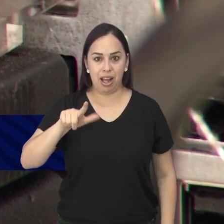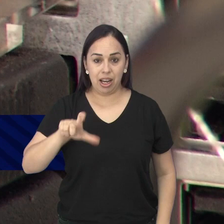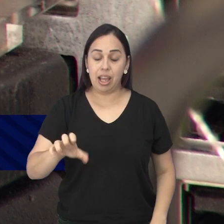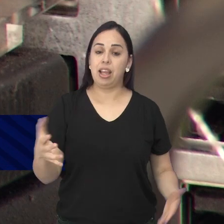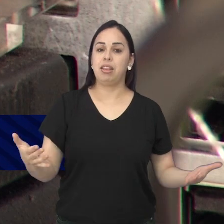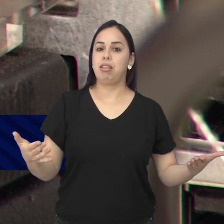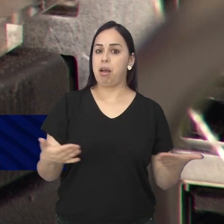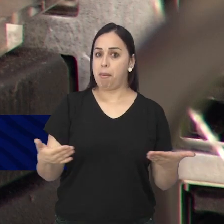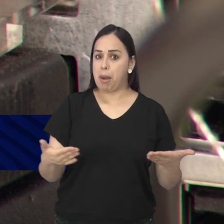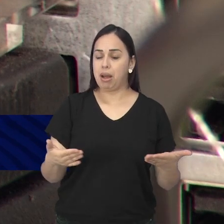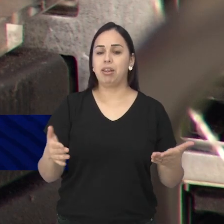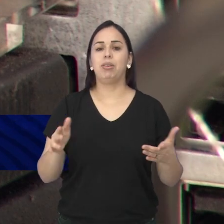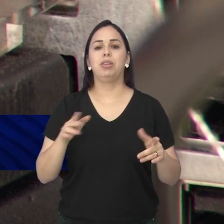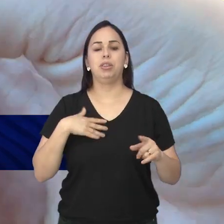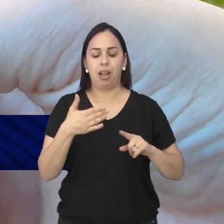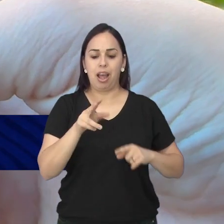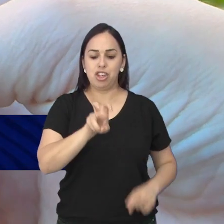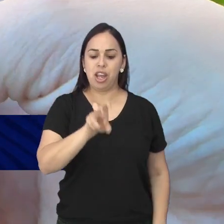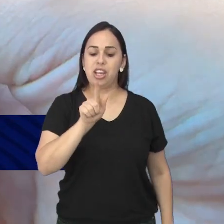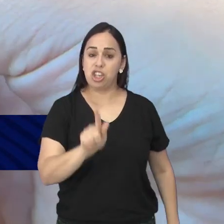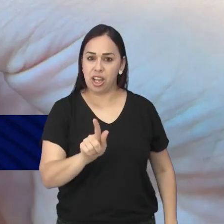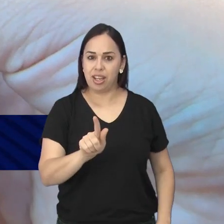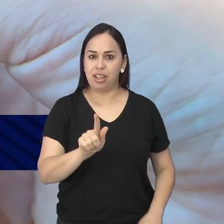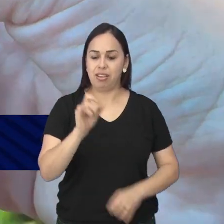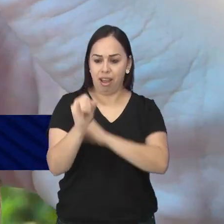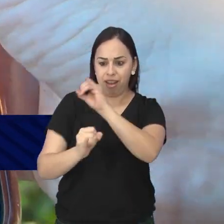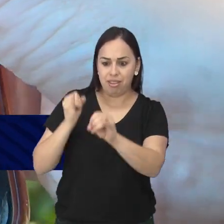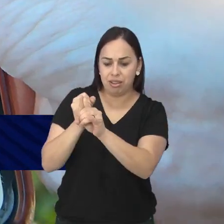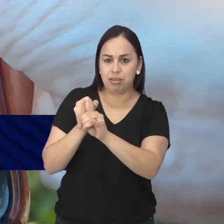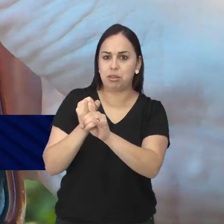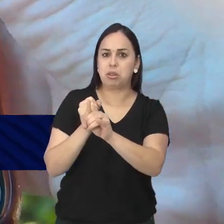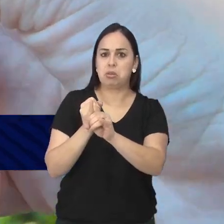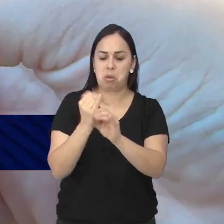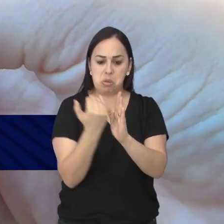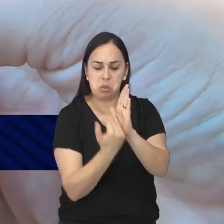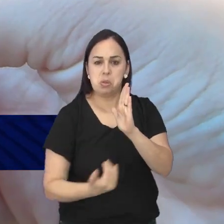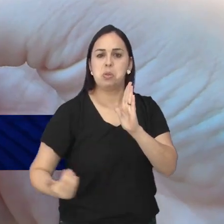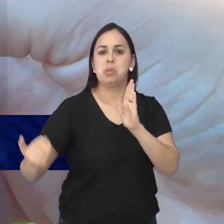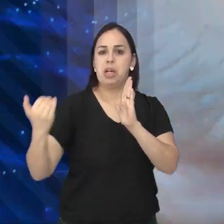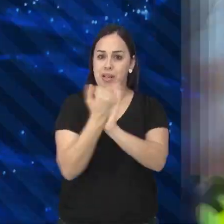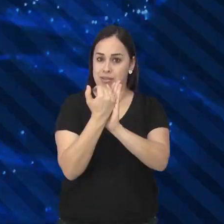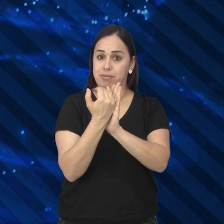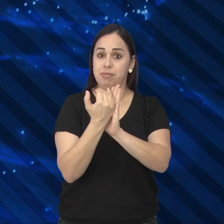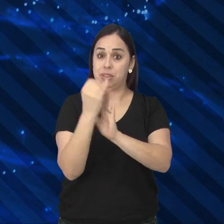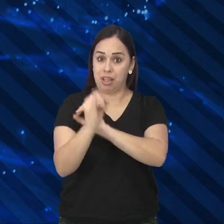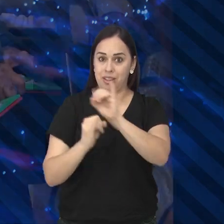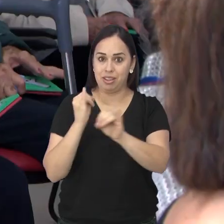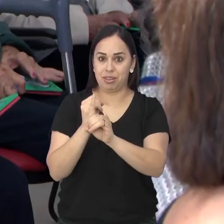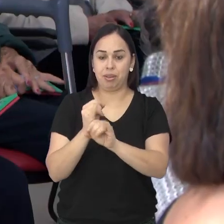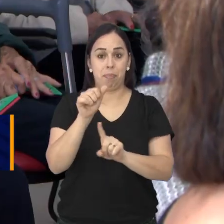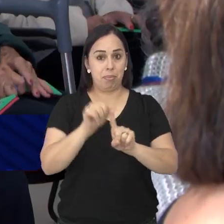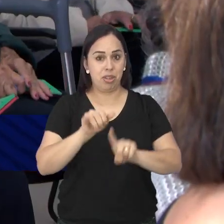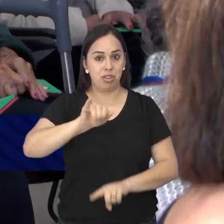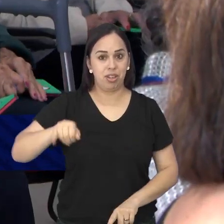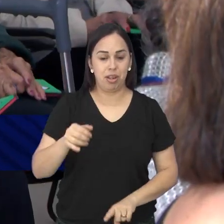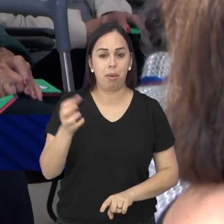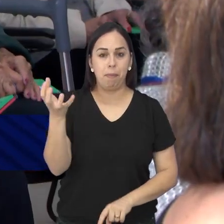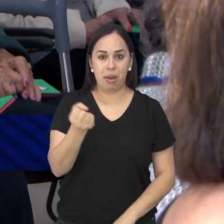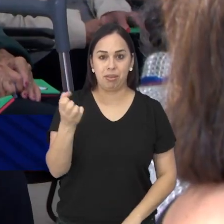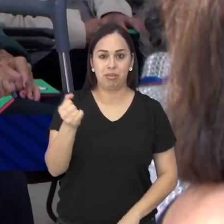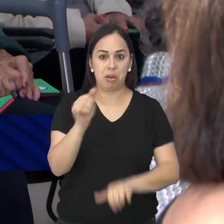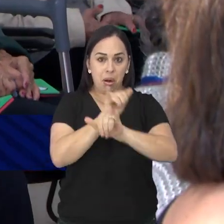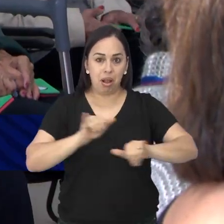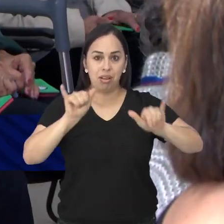vai funcionar a nova tecnologia que vai ampliar a velocidade de conexão na rede móvel. Janeiro Branco.